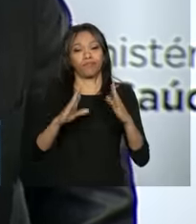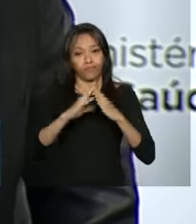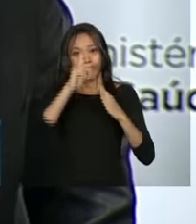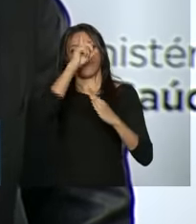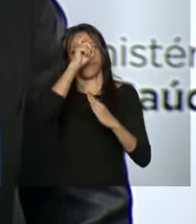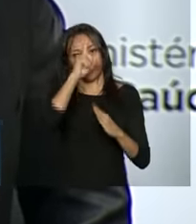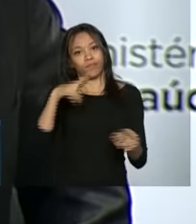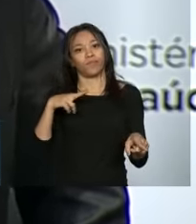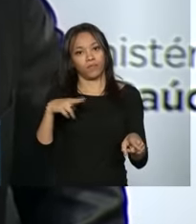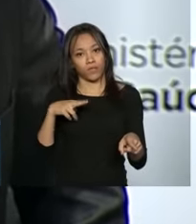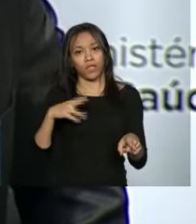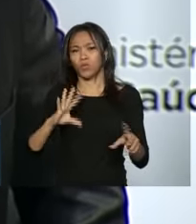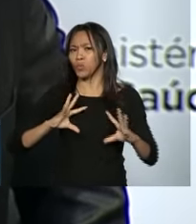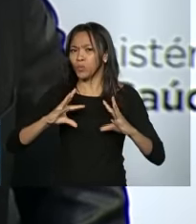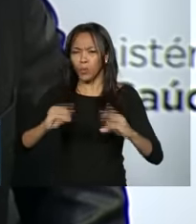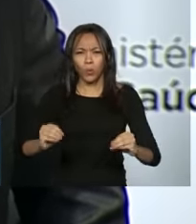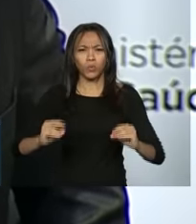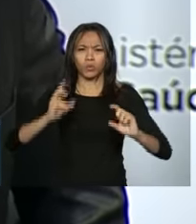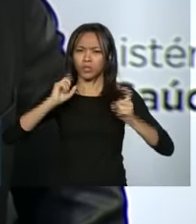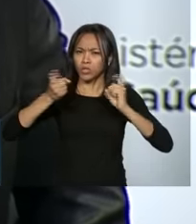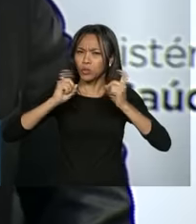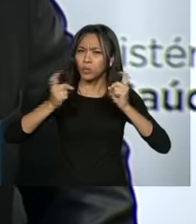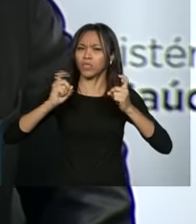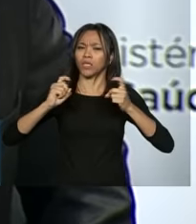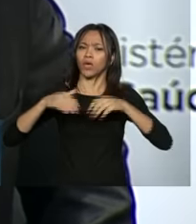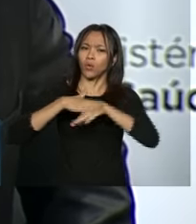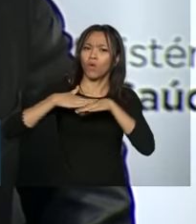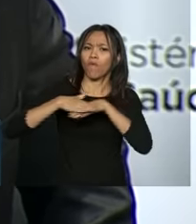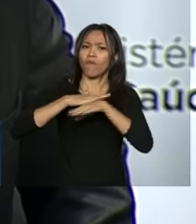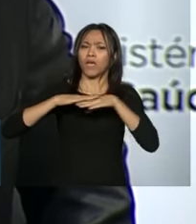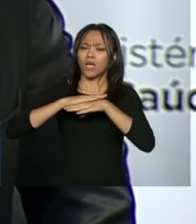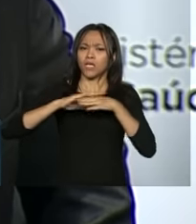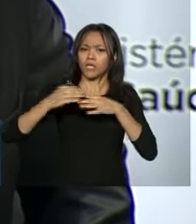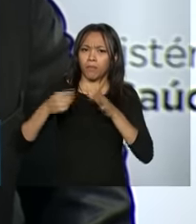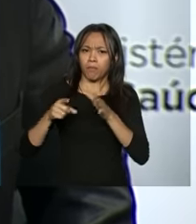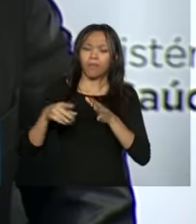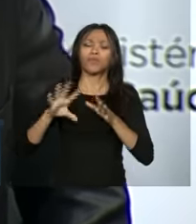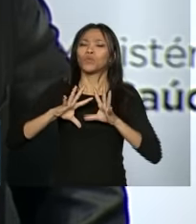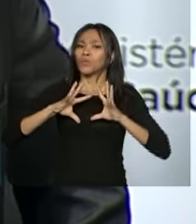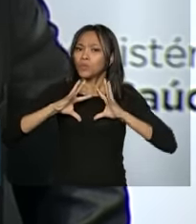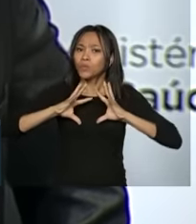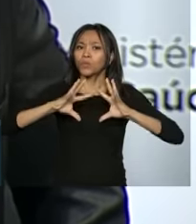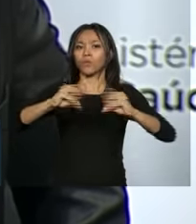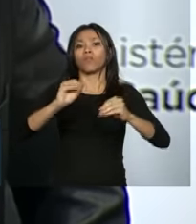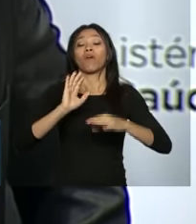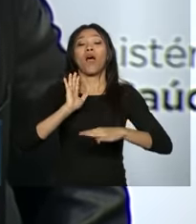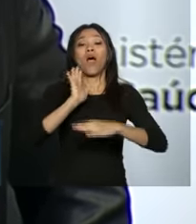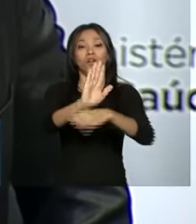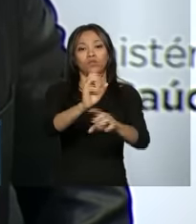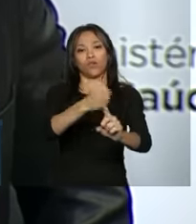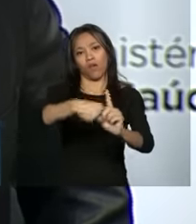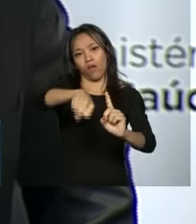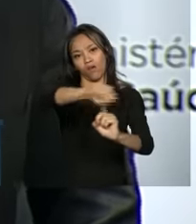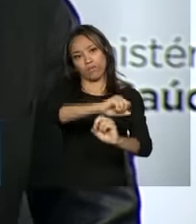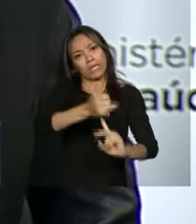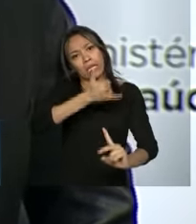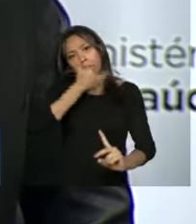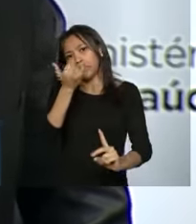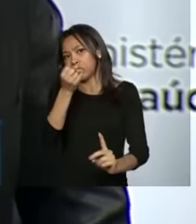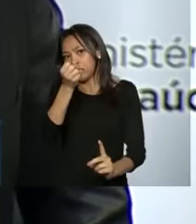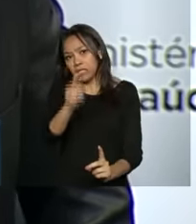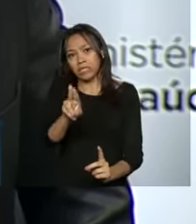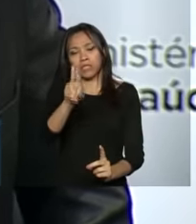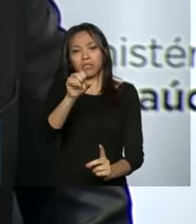o avanço que nós tivermos nessa área o benefício é para toda a sociedade seja ela usuária de serviços públicos ou